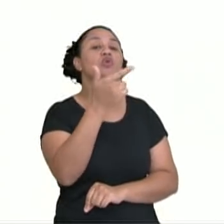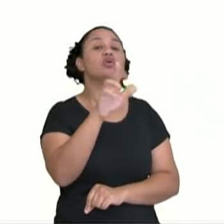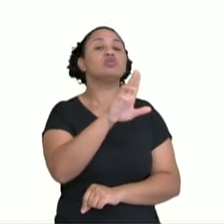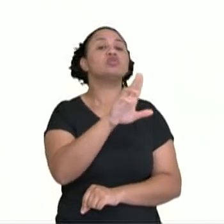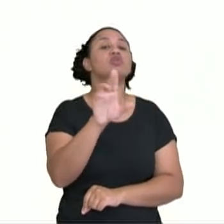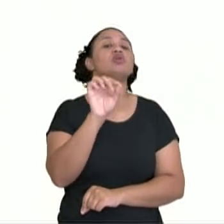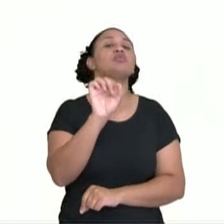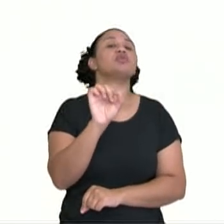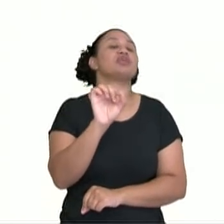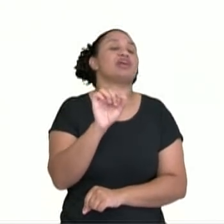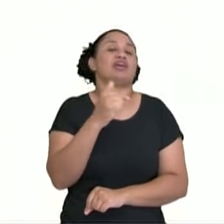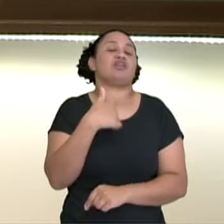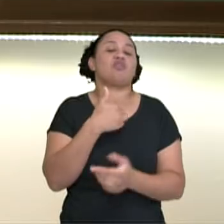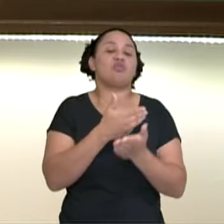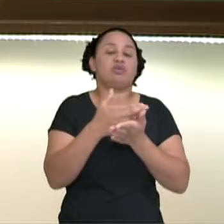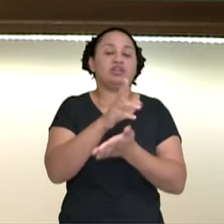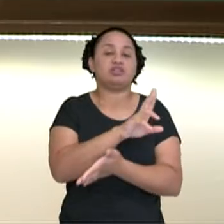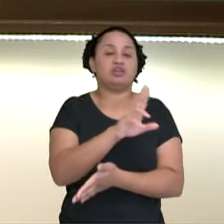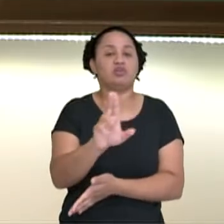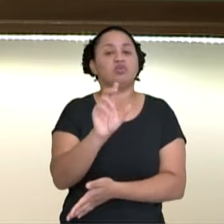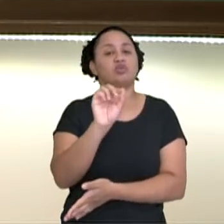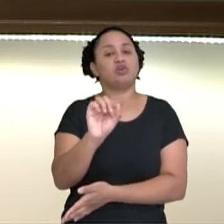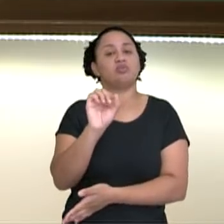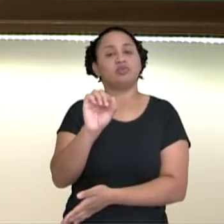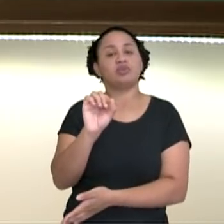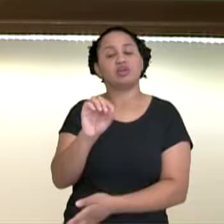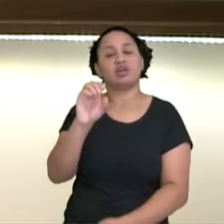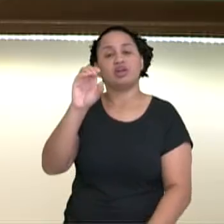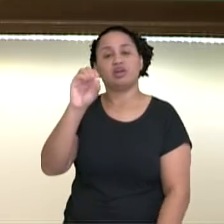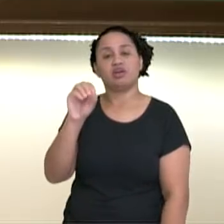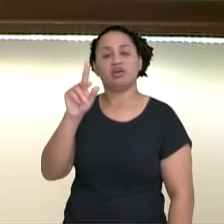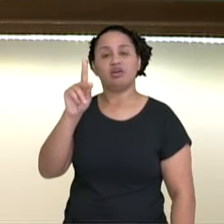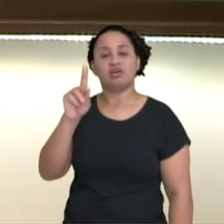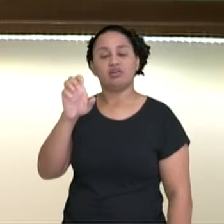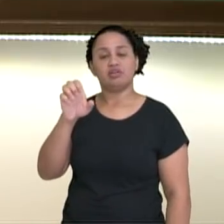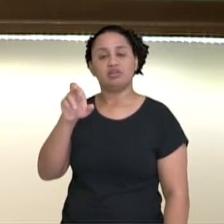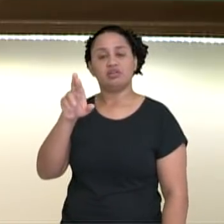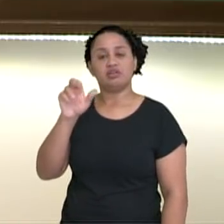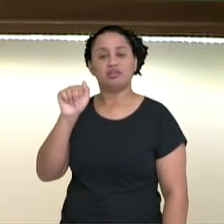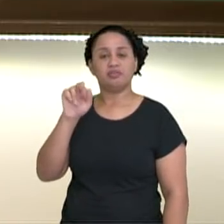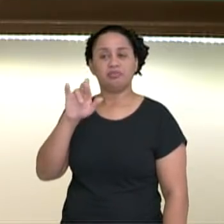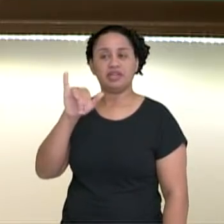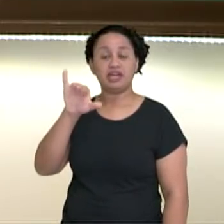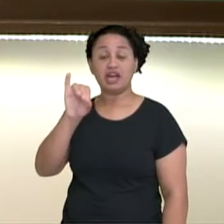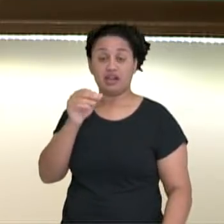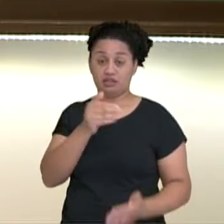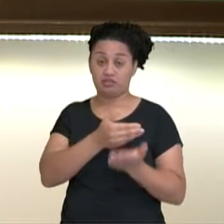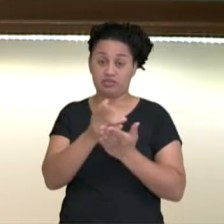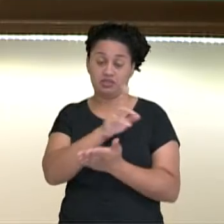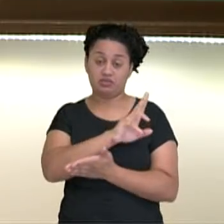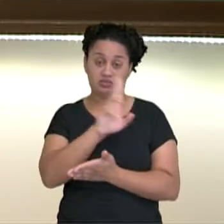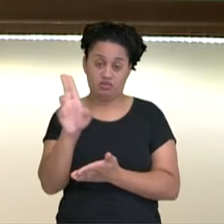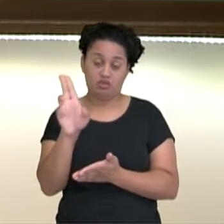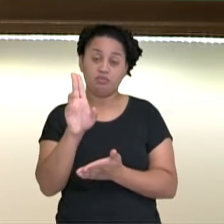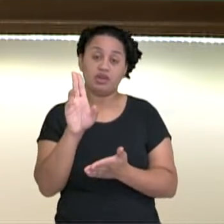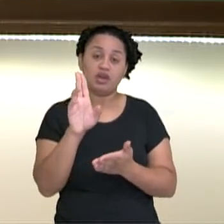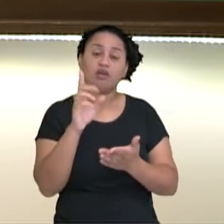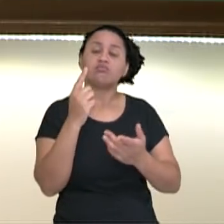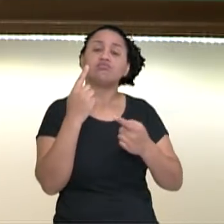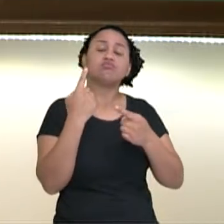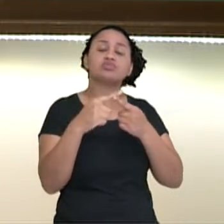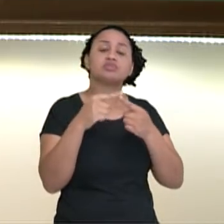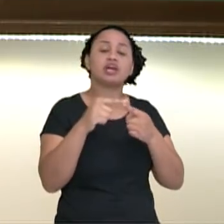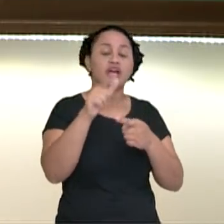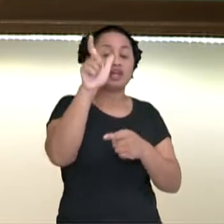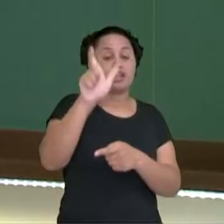nome. O trabalhador, ele vai começar a ser chamado de operário dentro desse processo de maquinofatura. E o